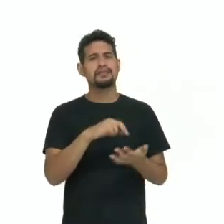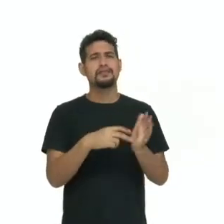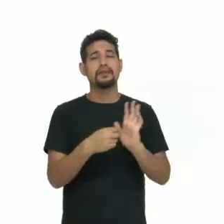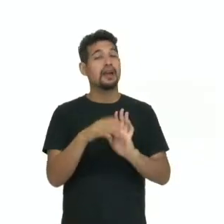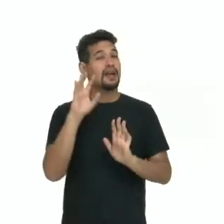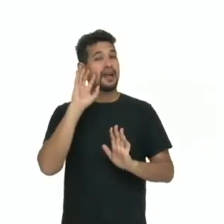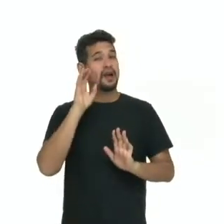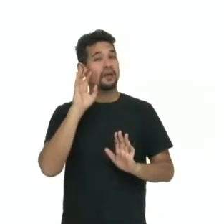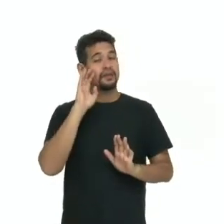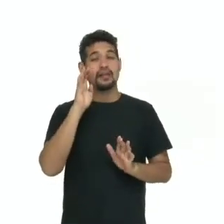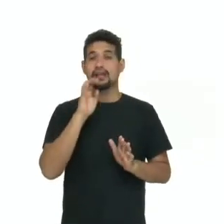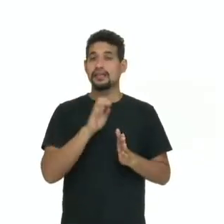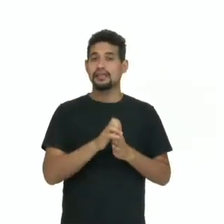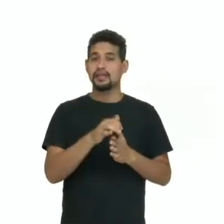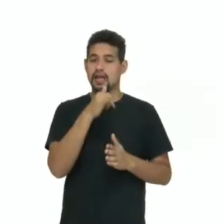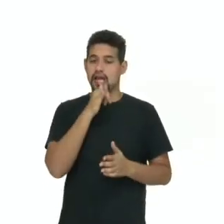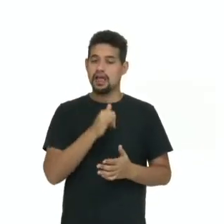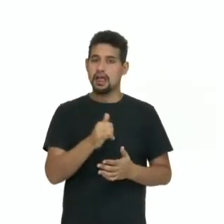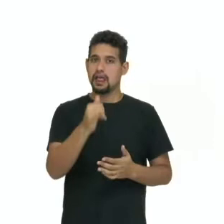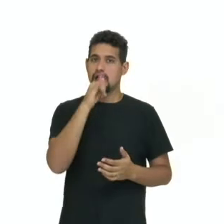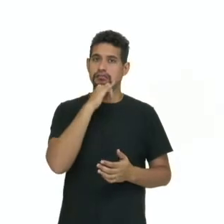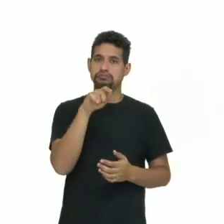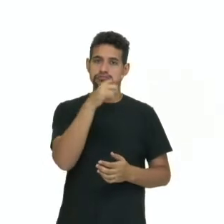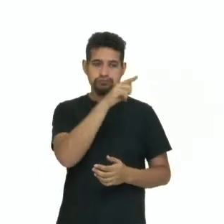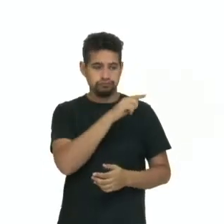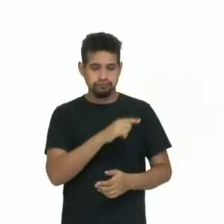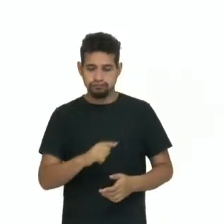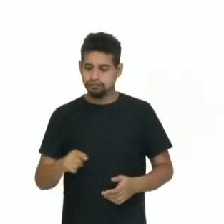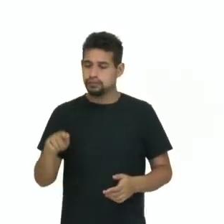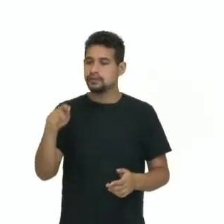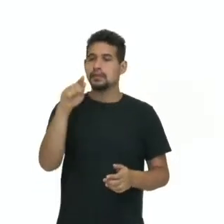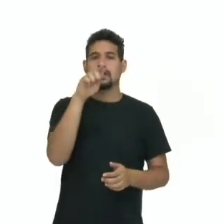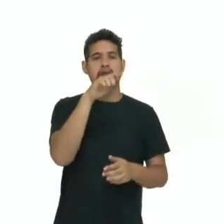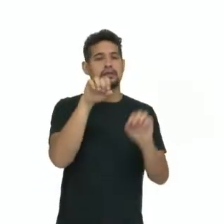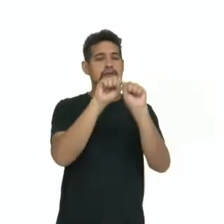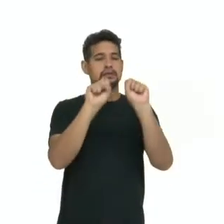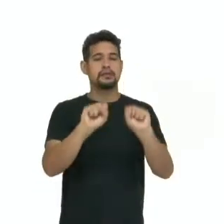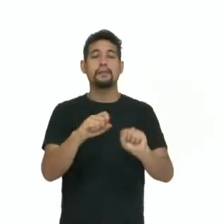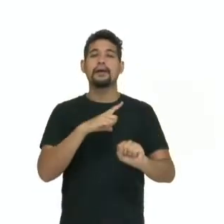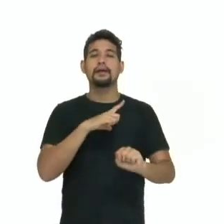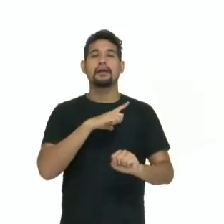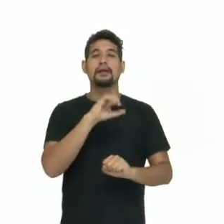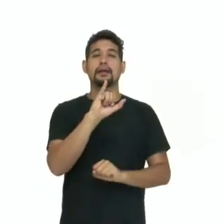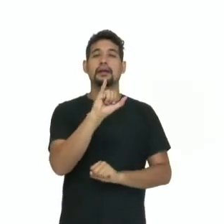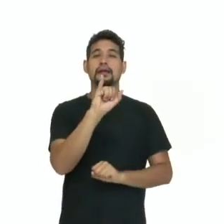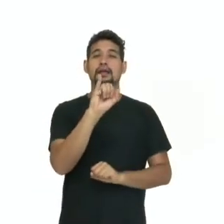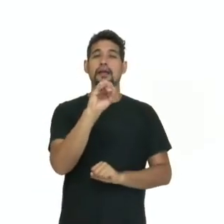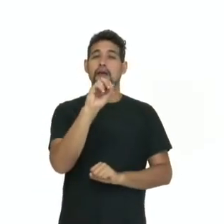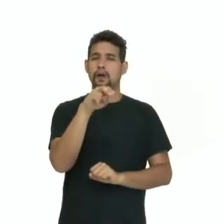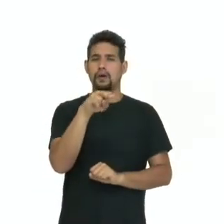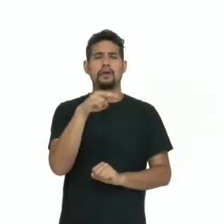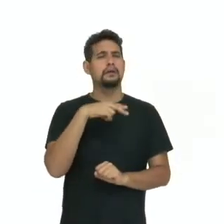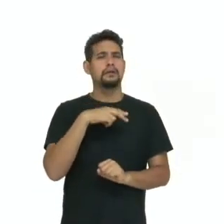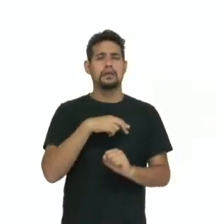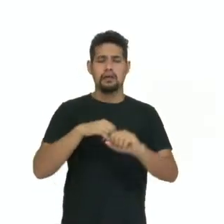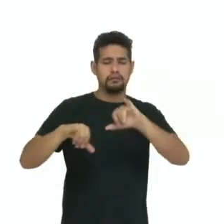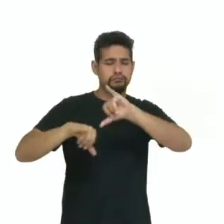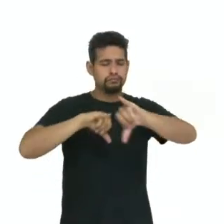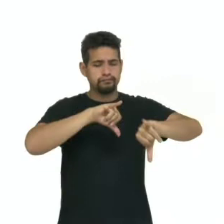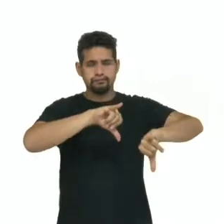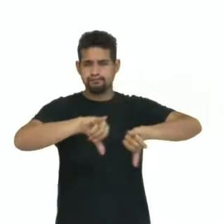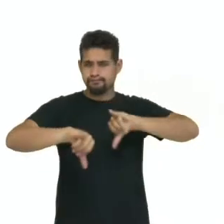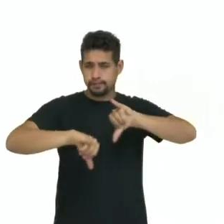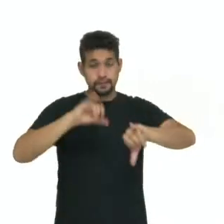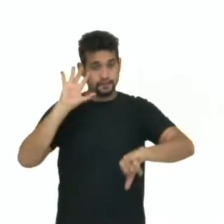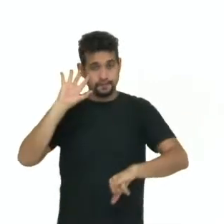ocorre a passagem de uma corrente elétrica em um sistema em que existam íons que produzem reações químicas de oxirredução.